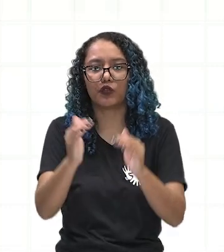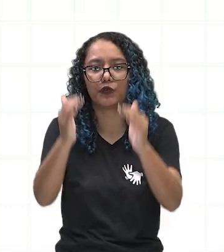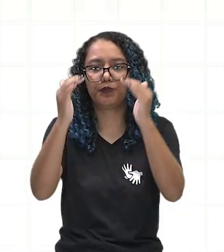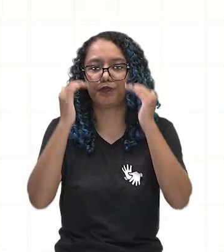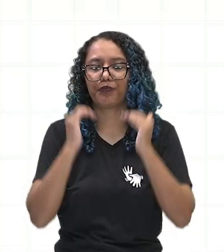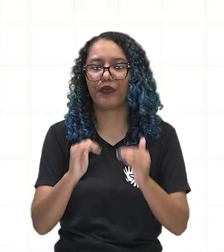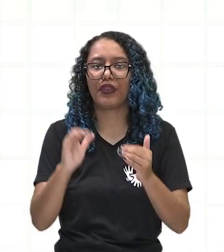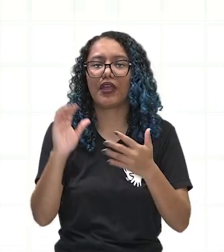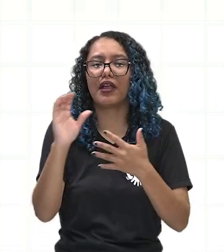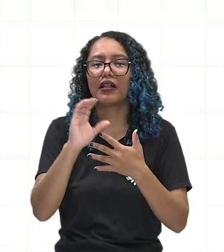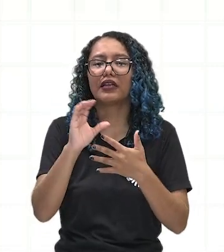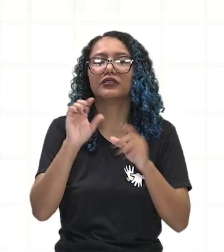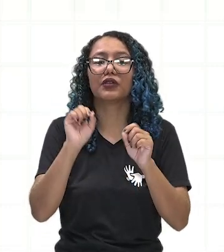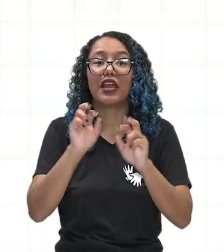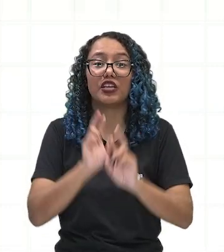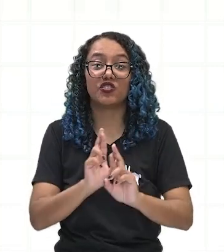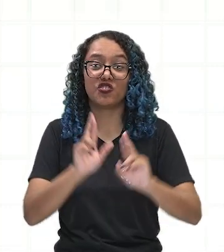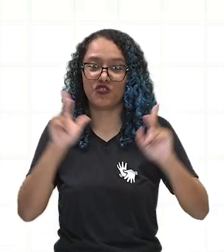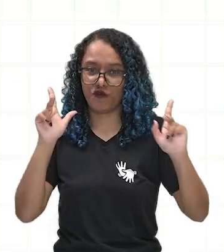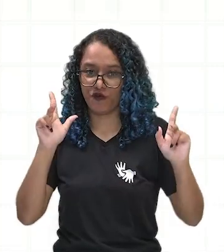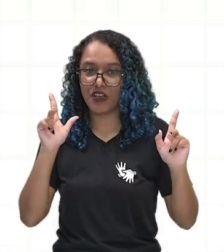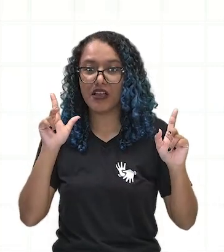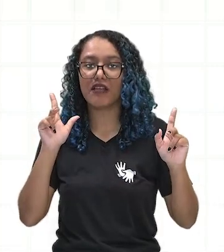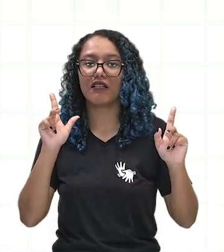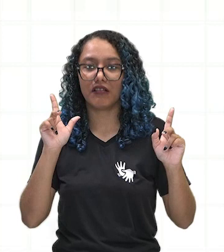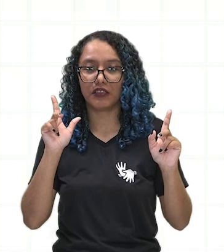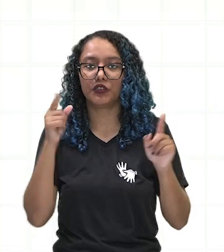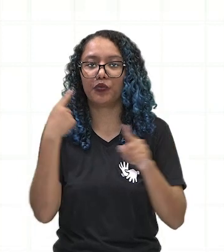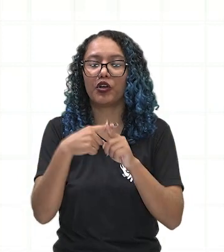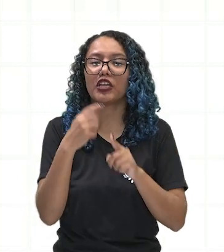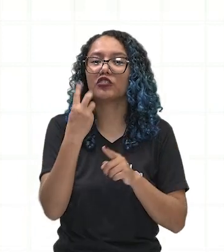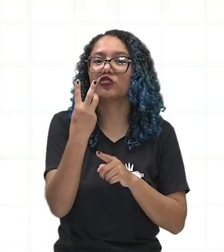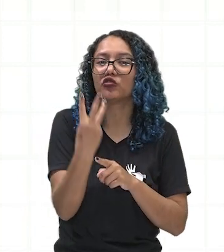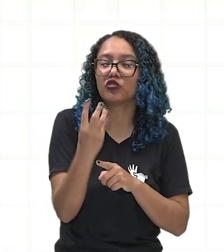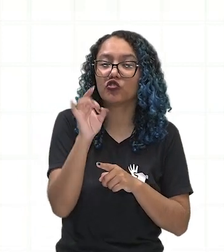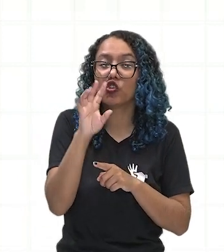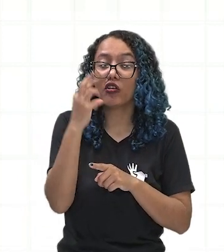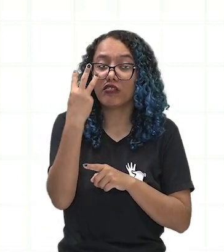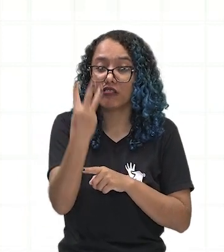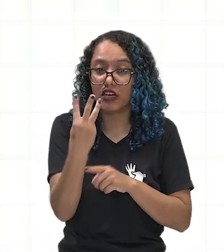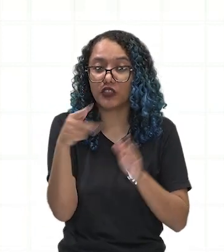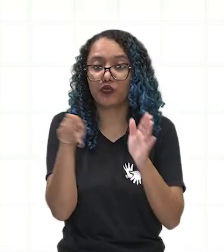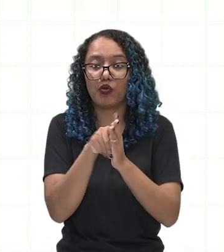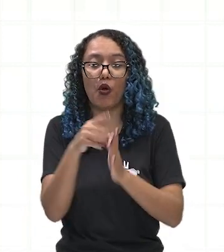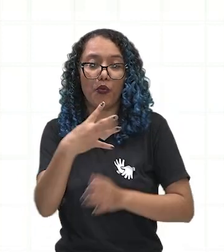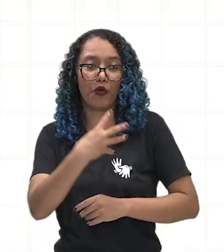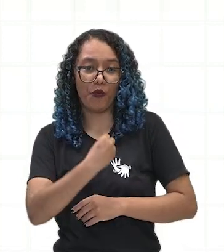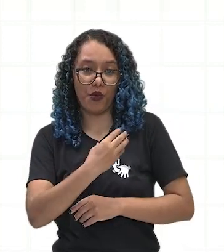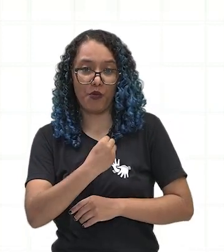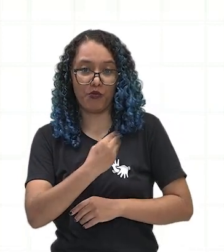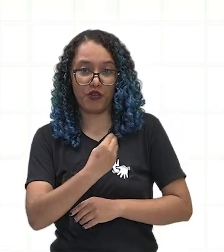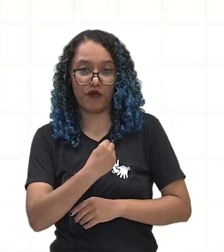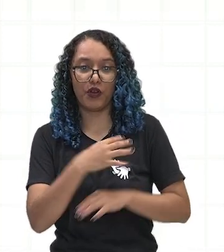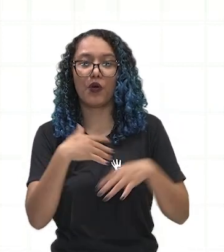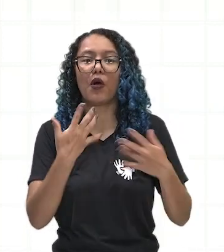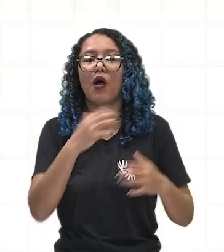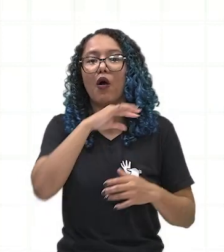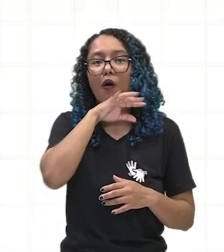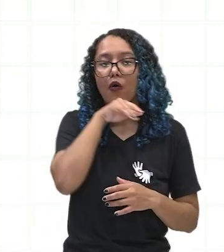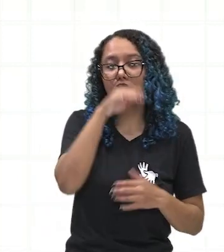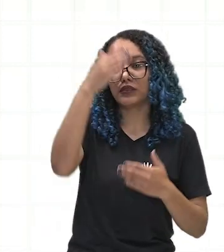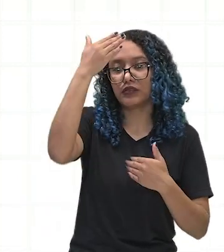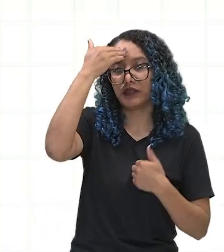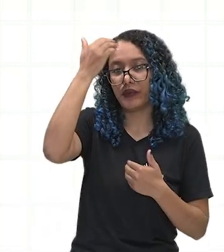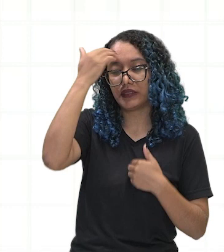classe, aí já começa a diferenciar, porque nós temos aí apenas 3 que pertencem à classe dos mamíferos, que são a